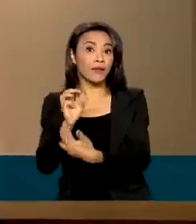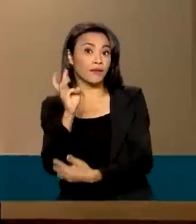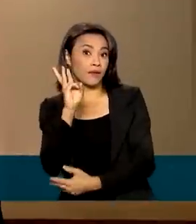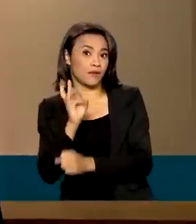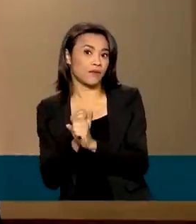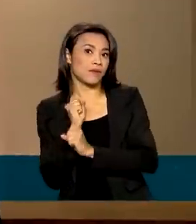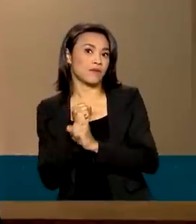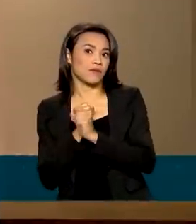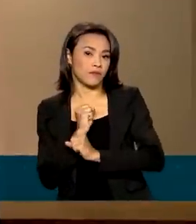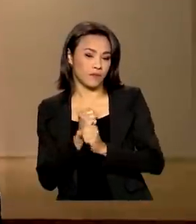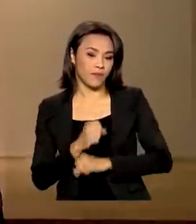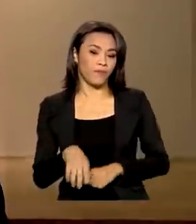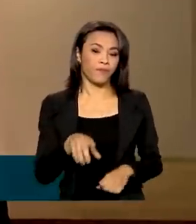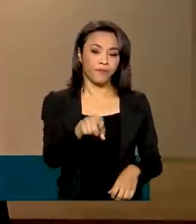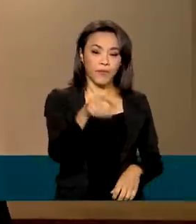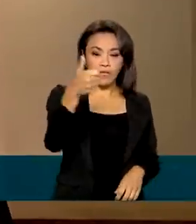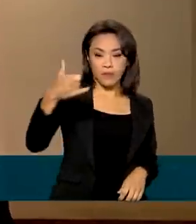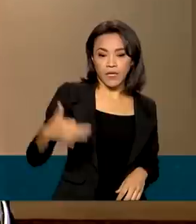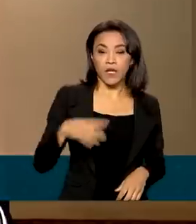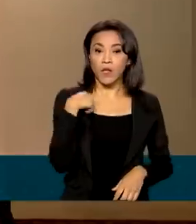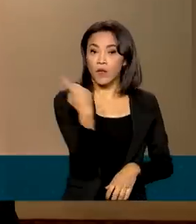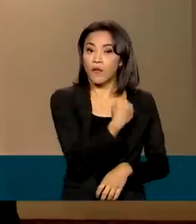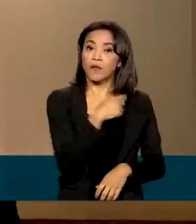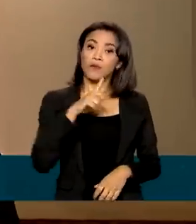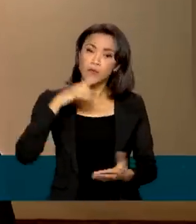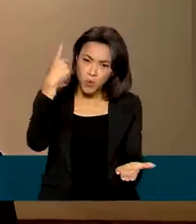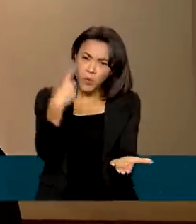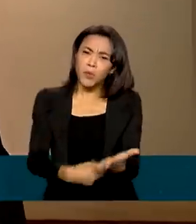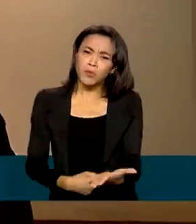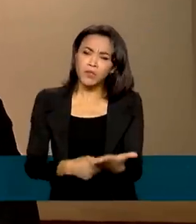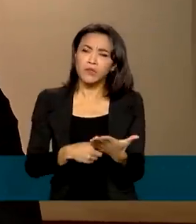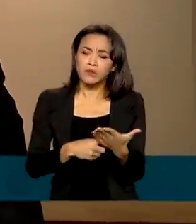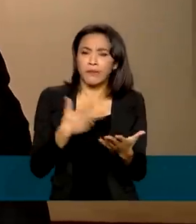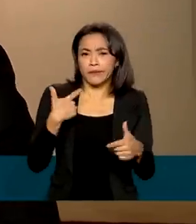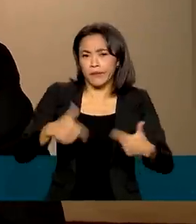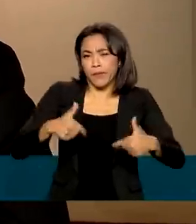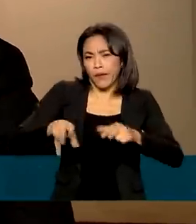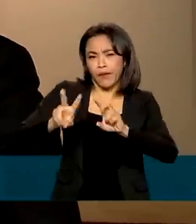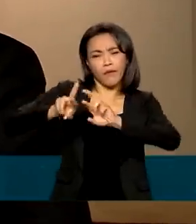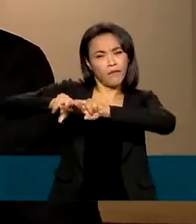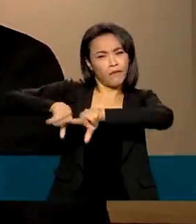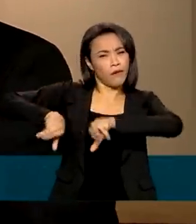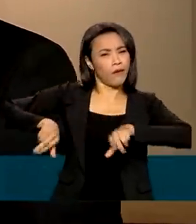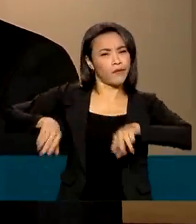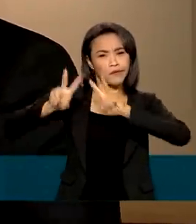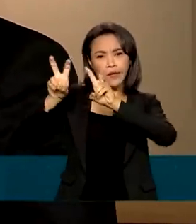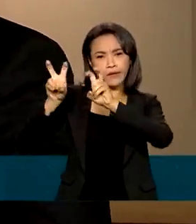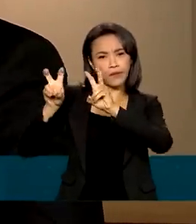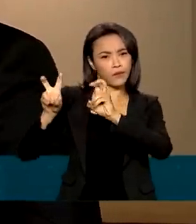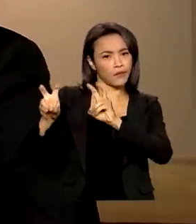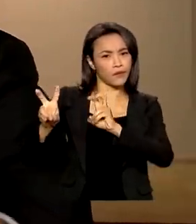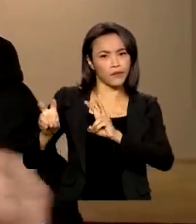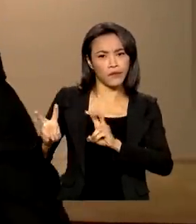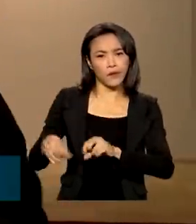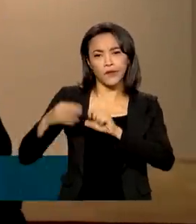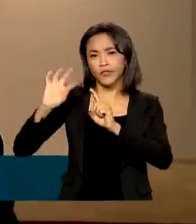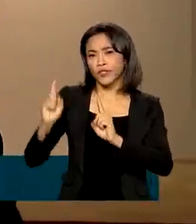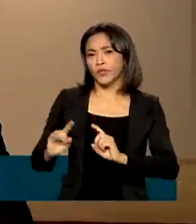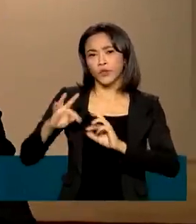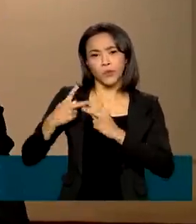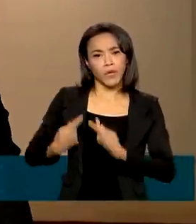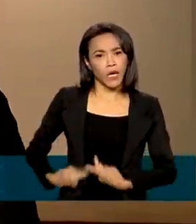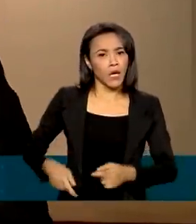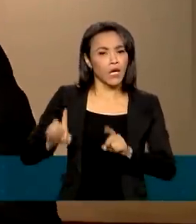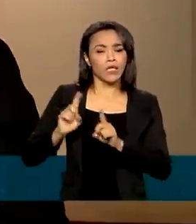temos o compromisso da OCDE de trabalhar com os comitês, porque há vários temas, né? Tributação, meio ambiente, direitos humanos,